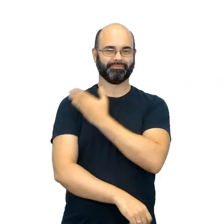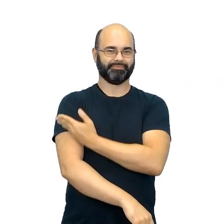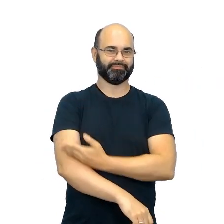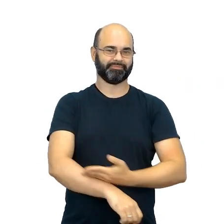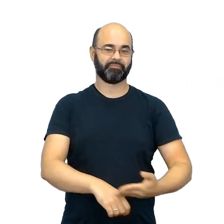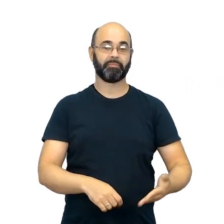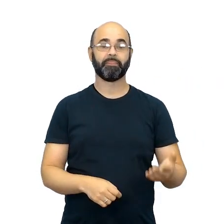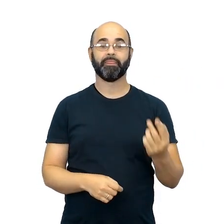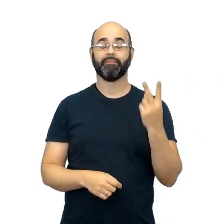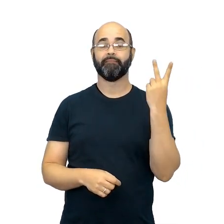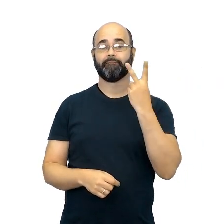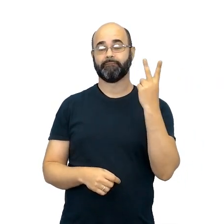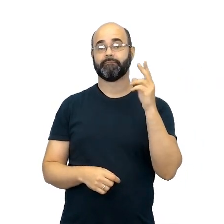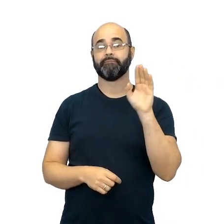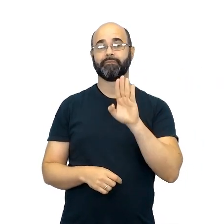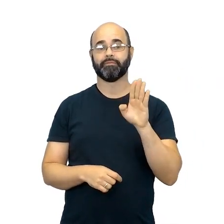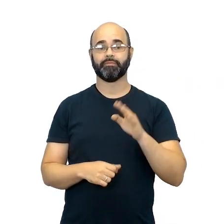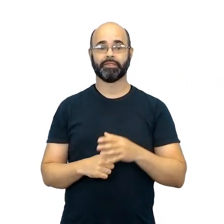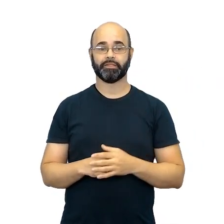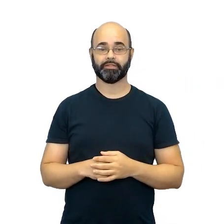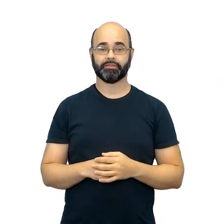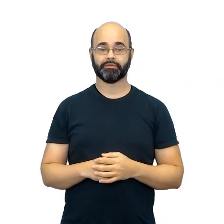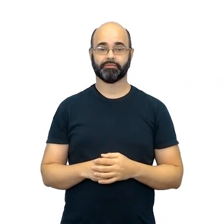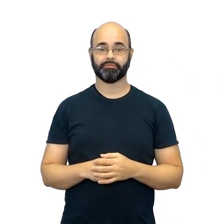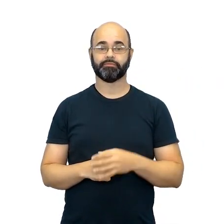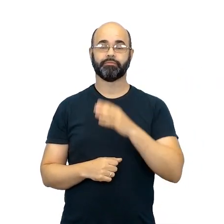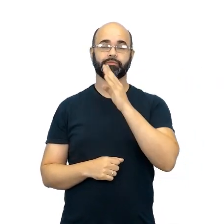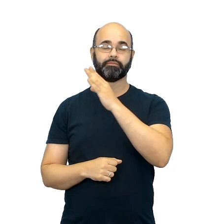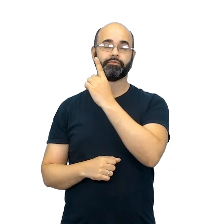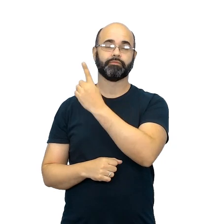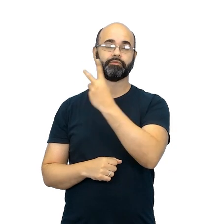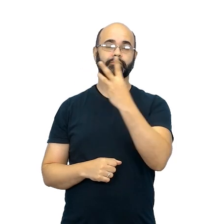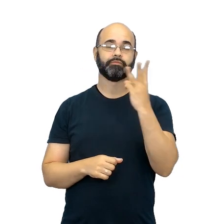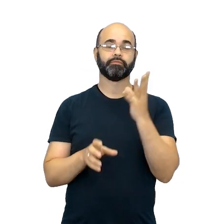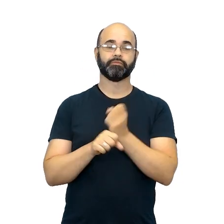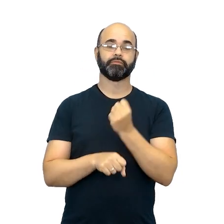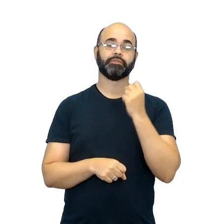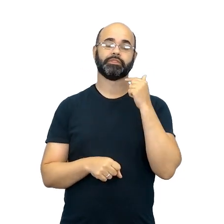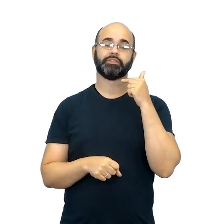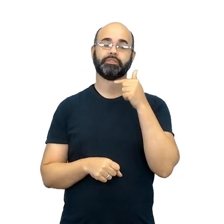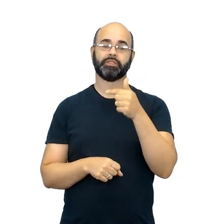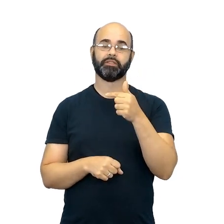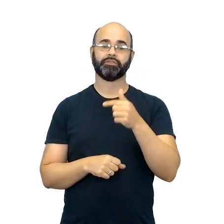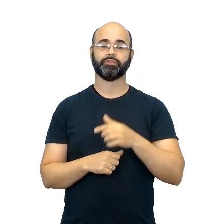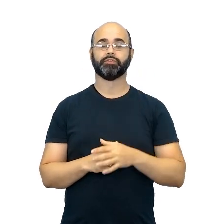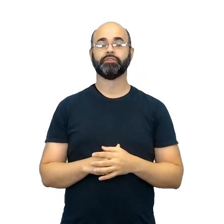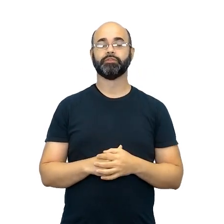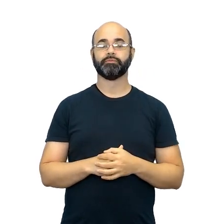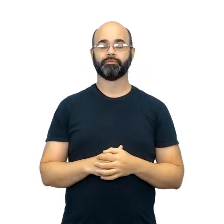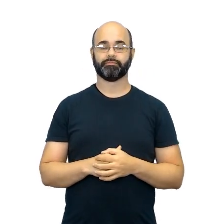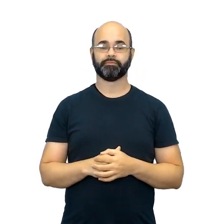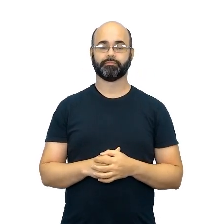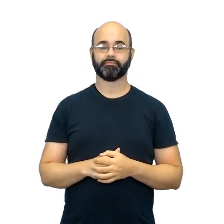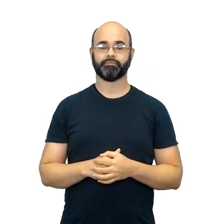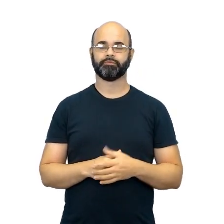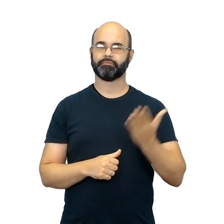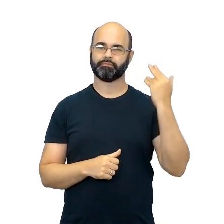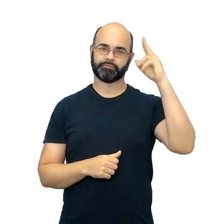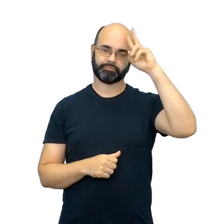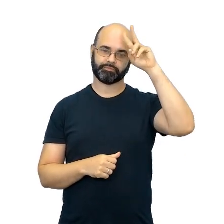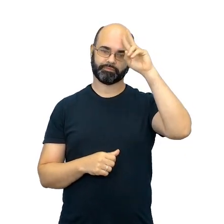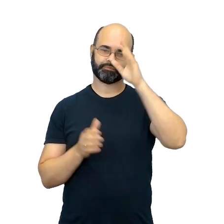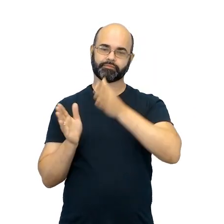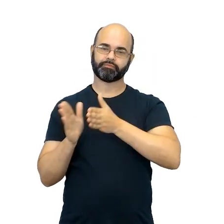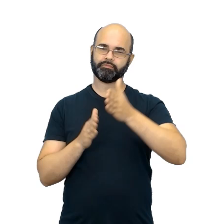Lembrando que ela terá, né, 7 formações, terminando lá em etapa, dia 9 de junho, e